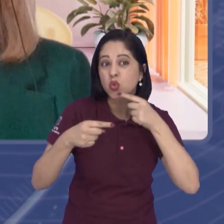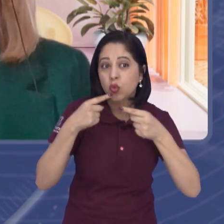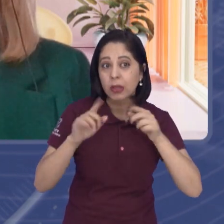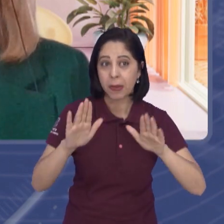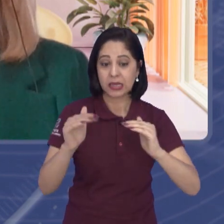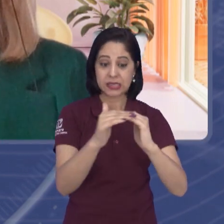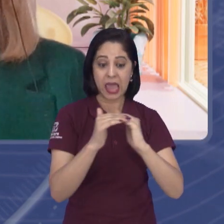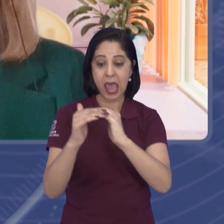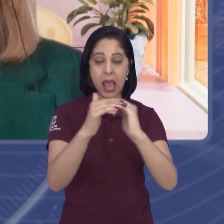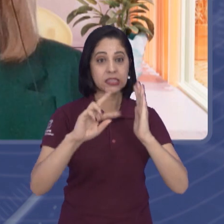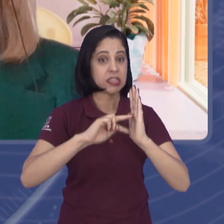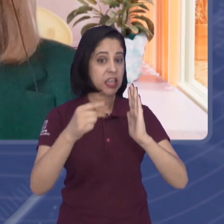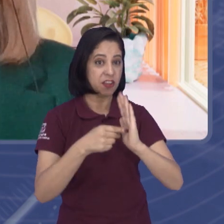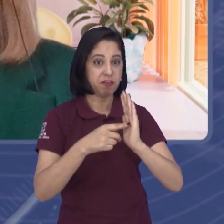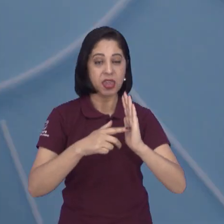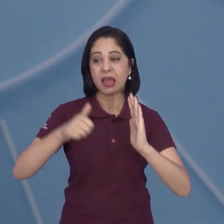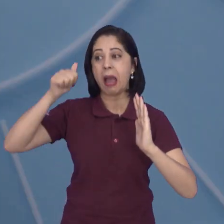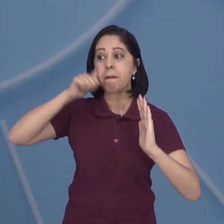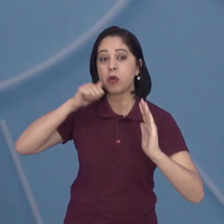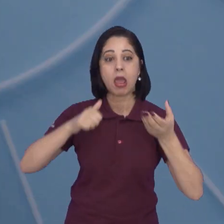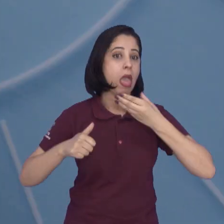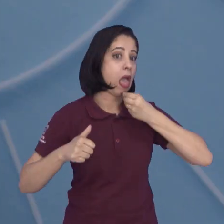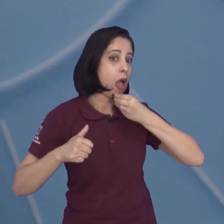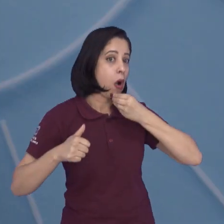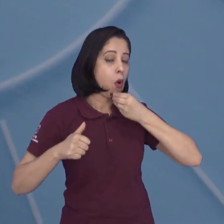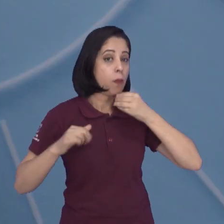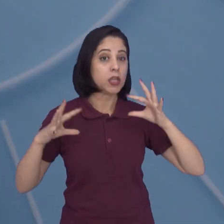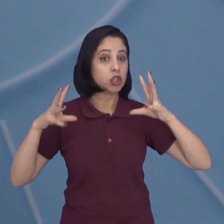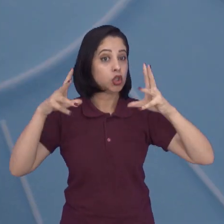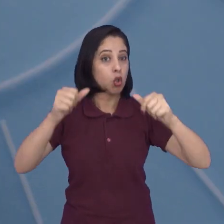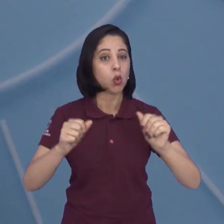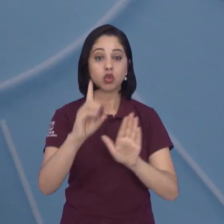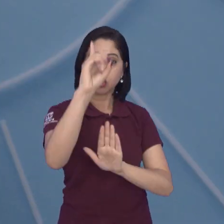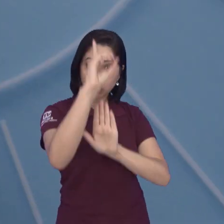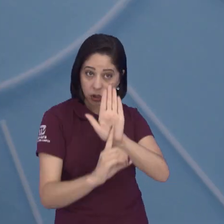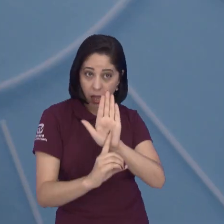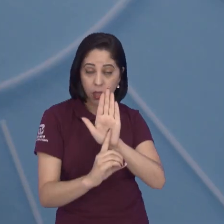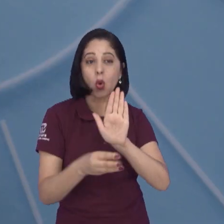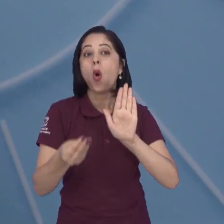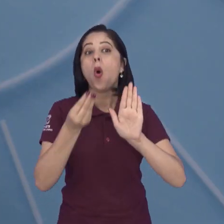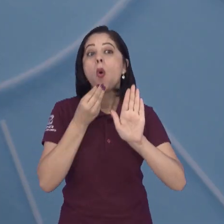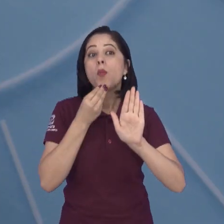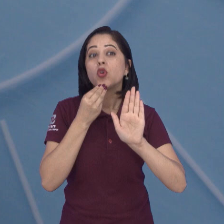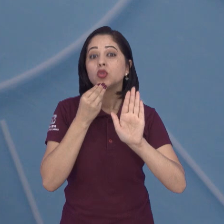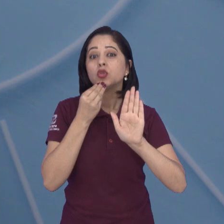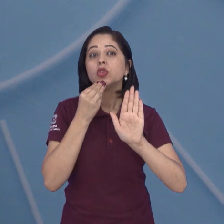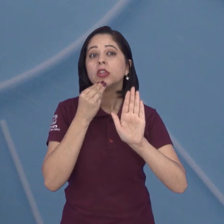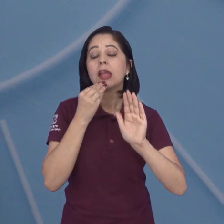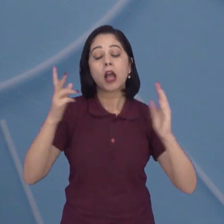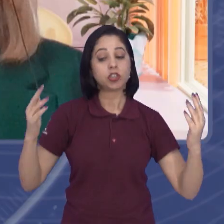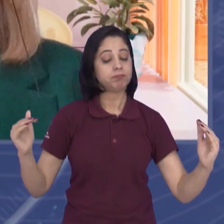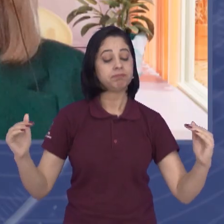garantir que, independente de seu gênero, todas as pessoas devem ter as mesmas oportunidades para se desenvolver, né,